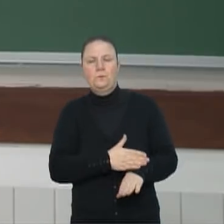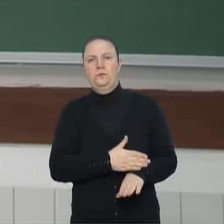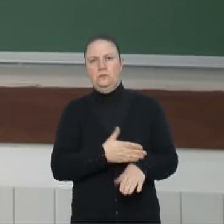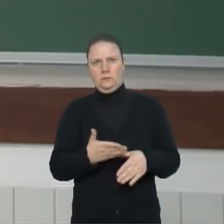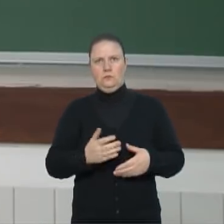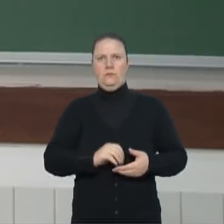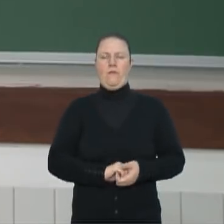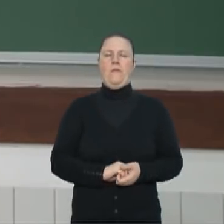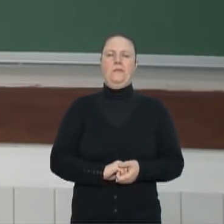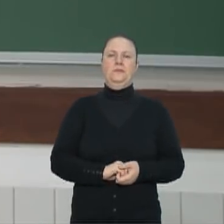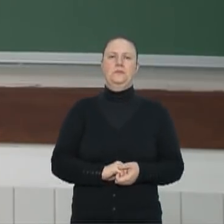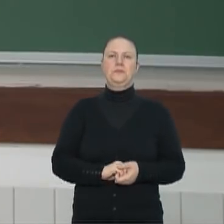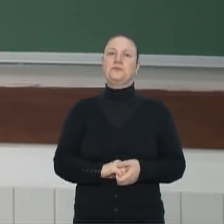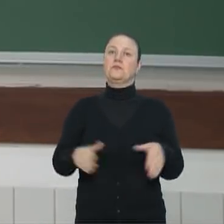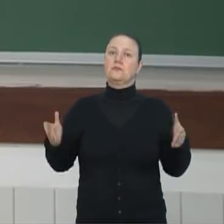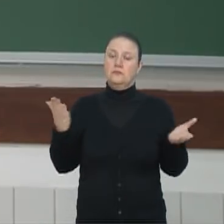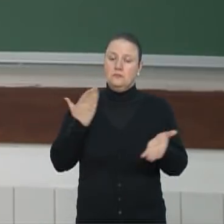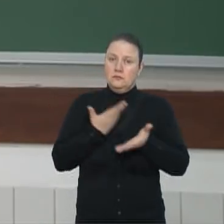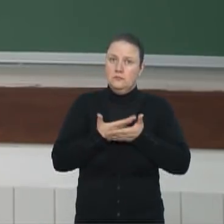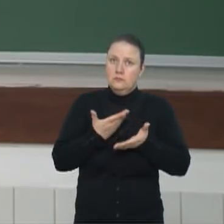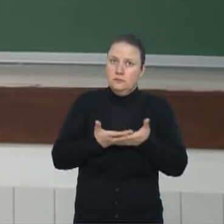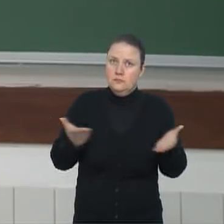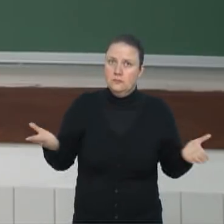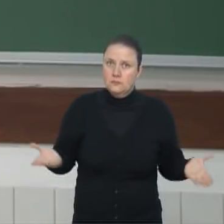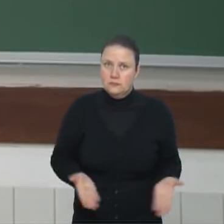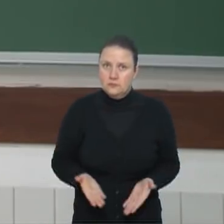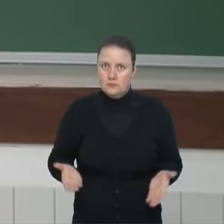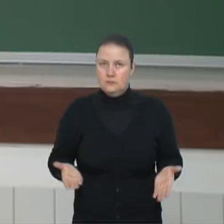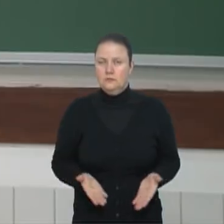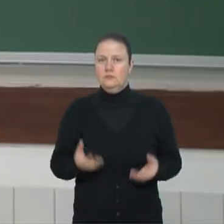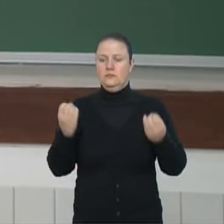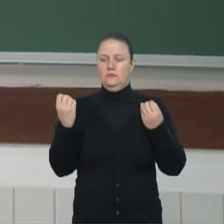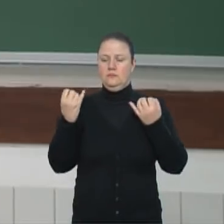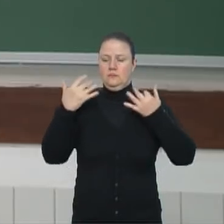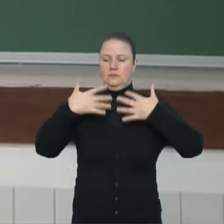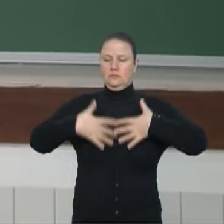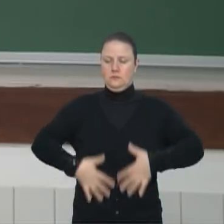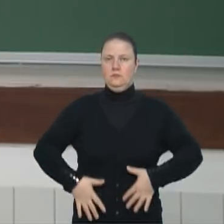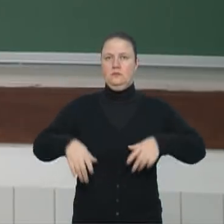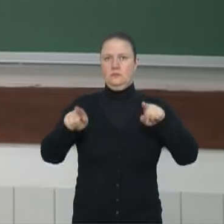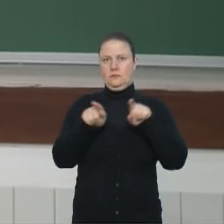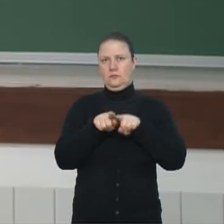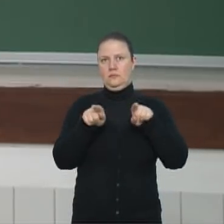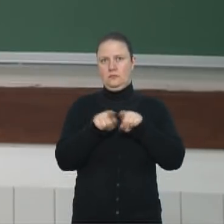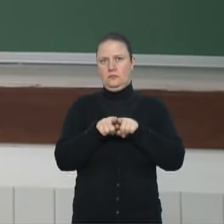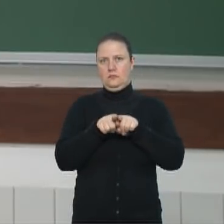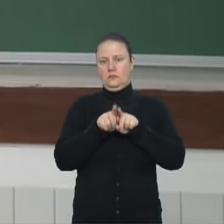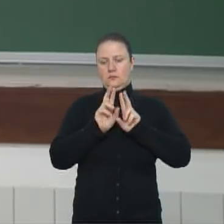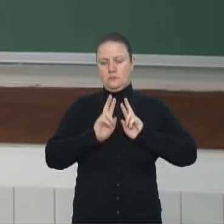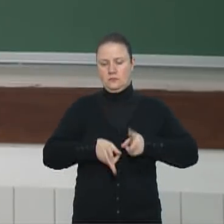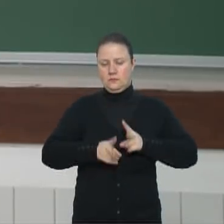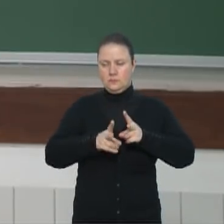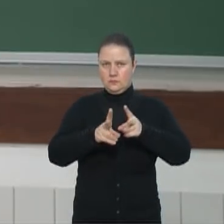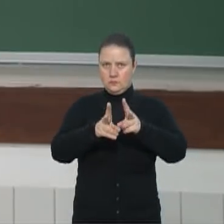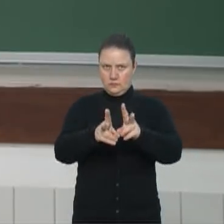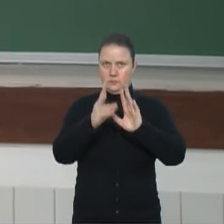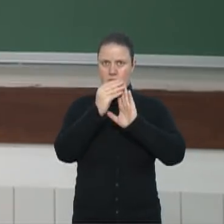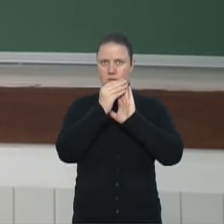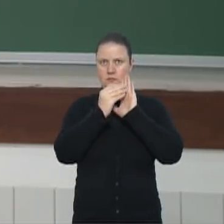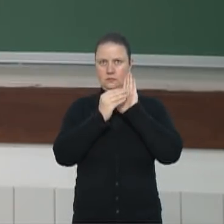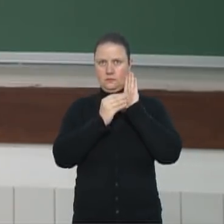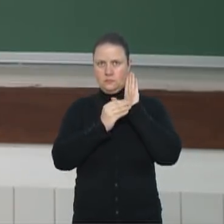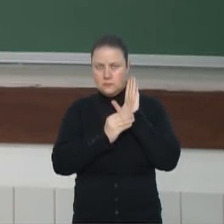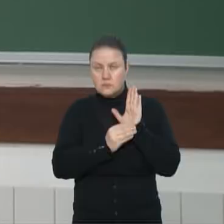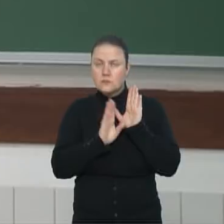ok? Beleza? Na aula de hoje, a gente vai acabar trabalhando praticamente, né, vamos dar continuidade,